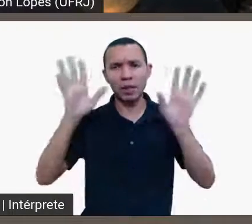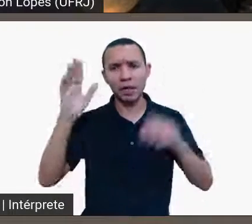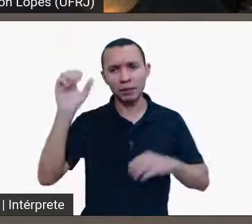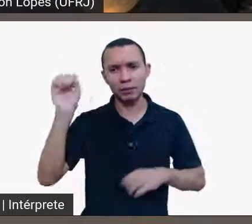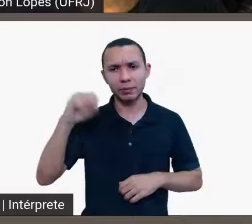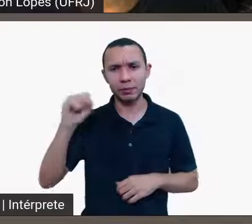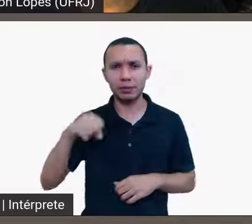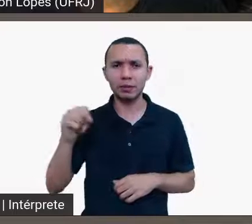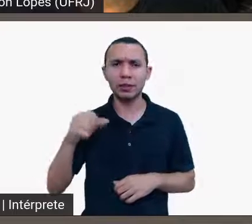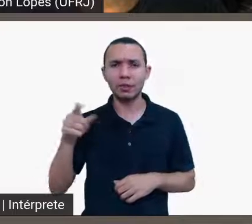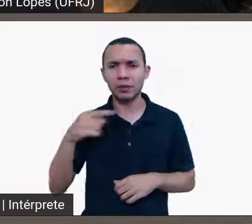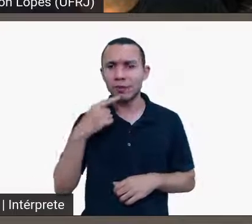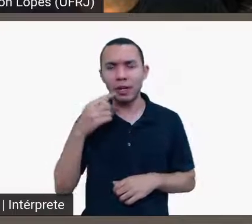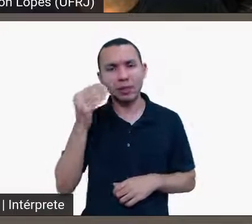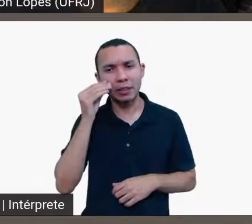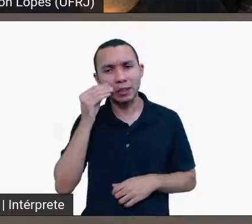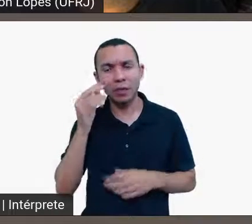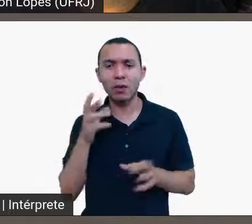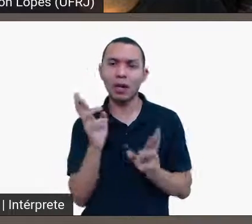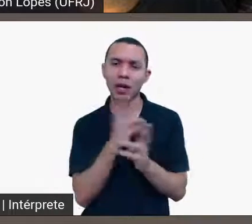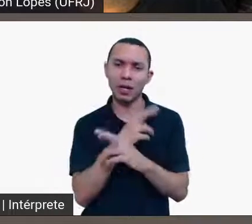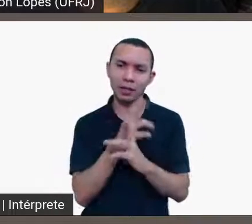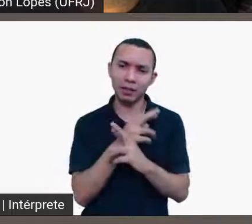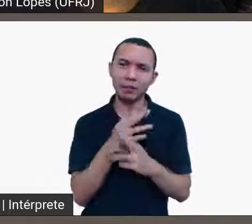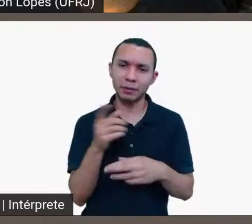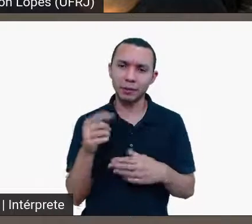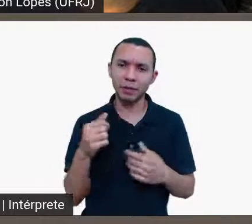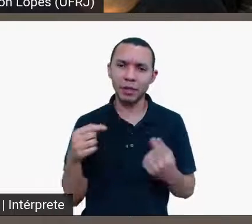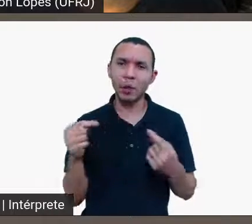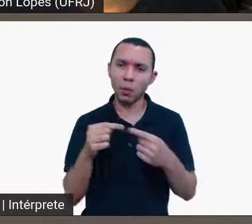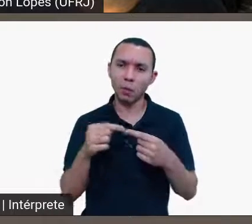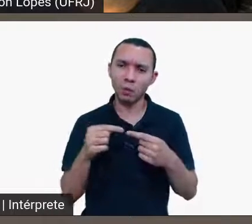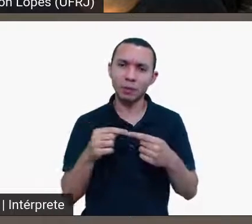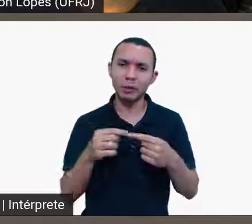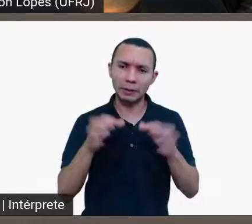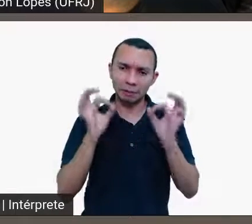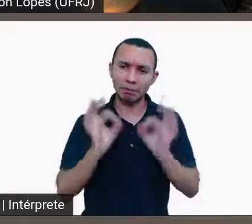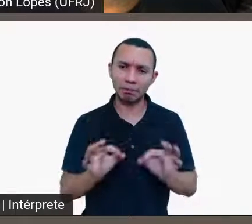o que você está tentando relacionar, está muito bem posto, assim.